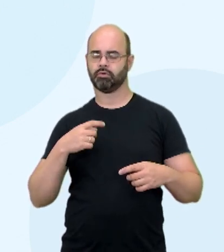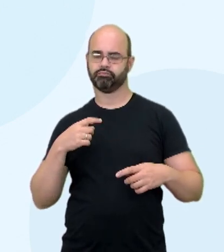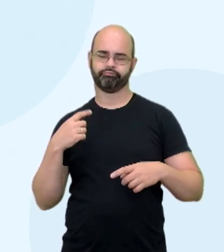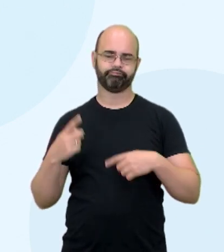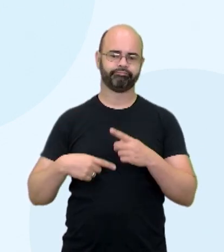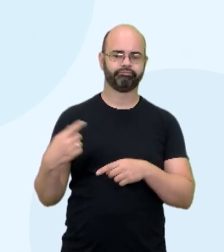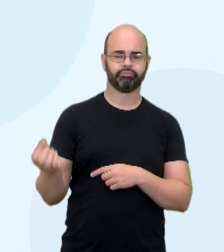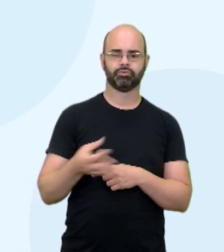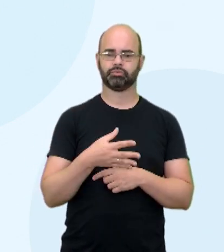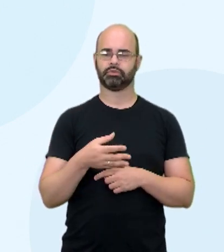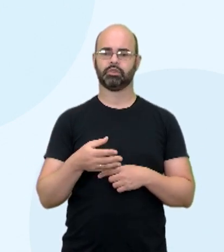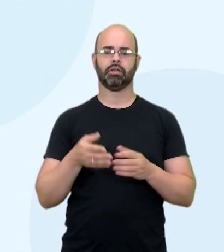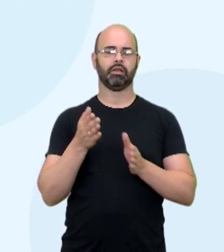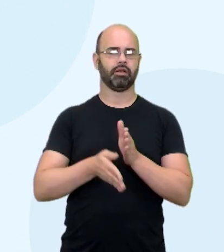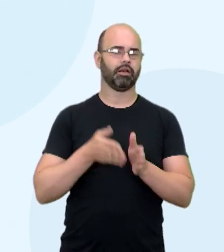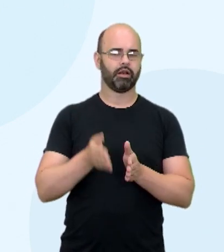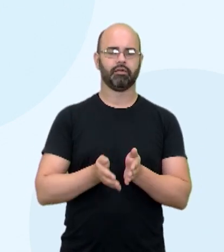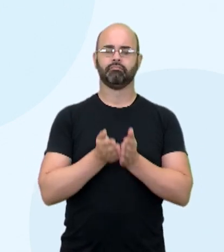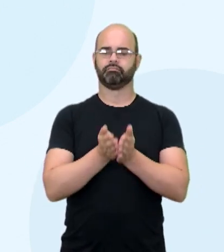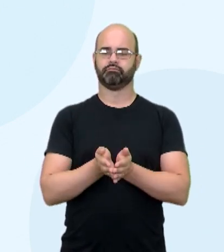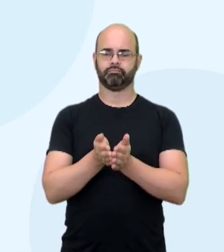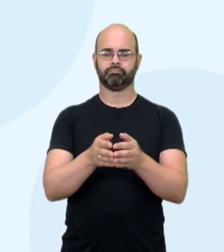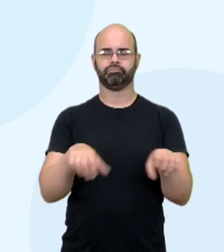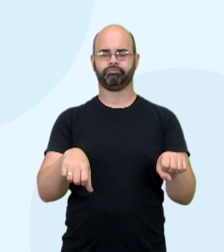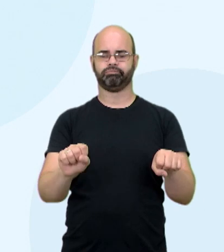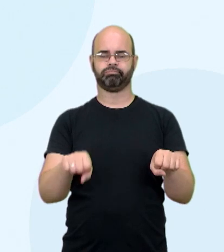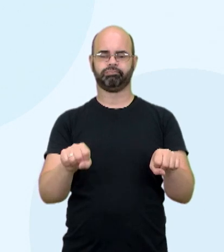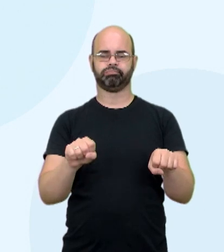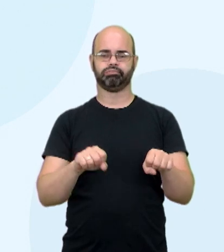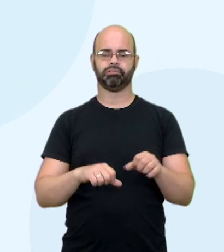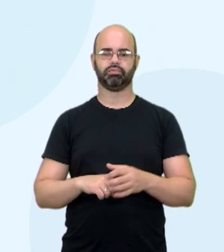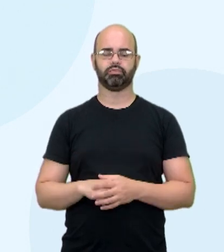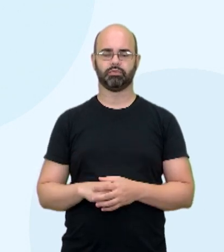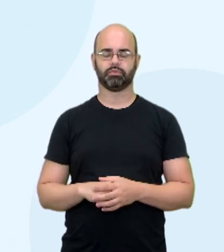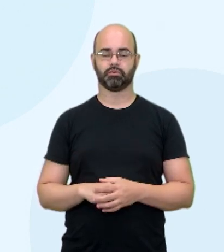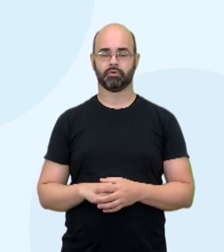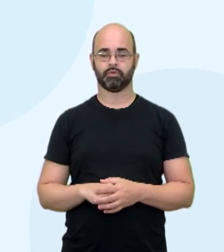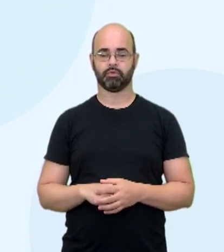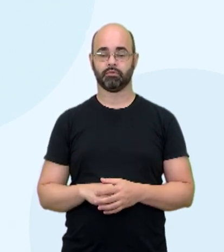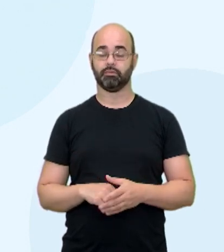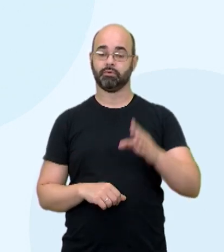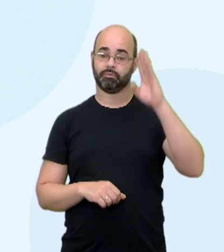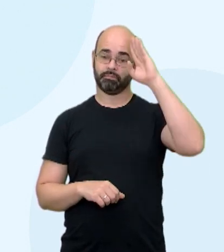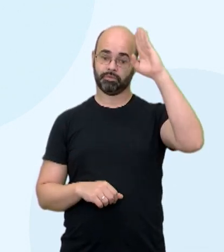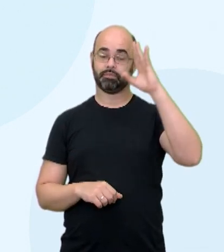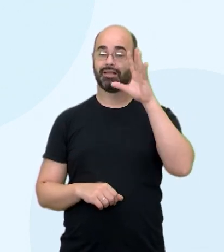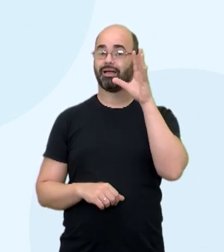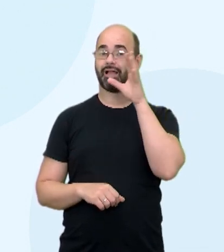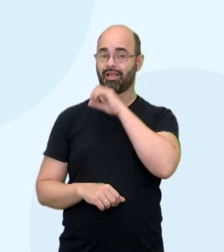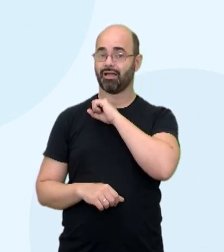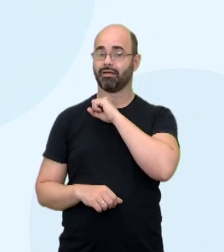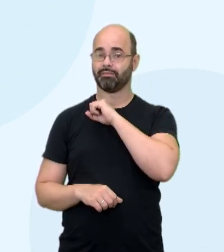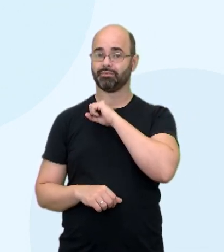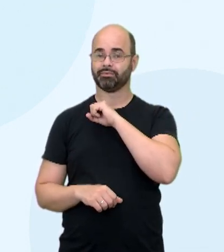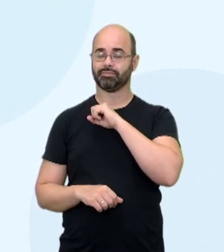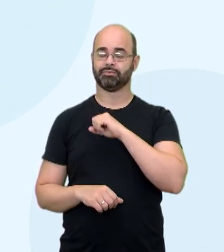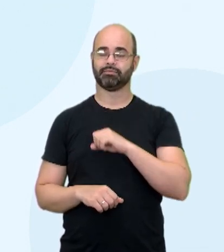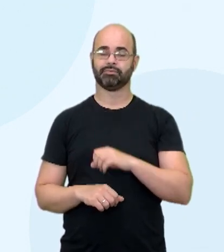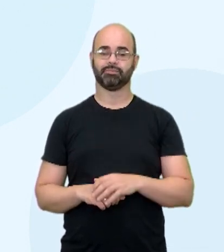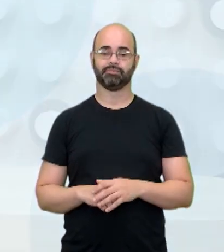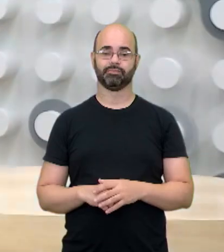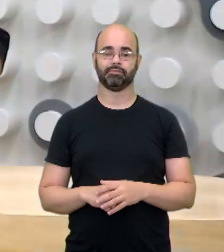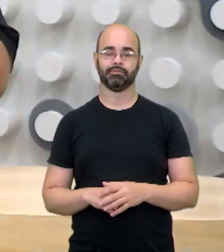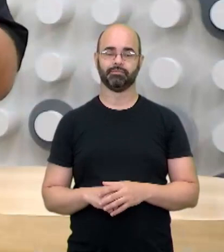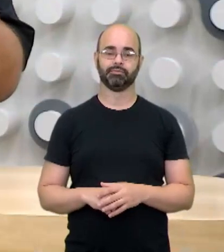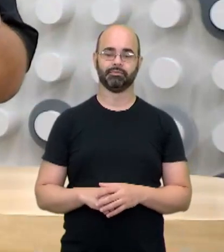motocicletas, o trem, navios aí oferecendo conforto e principalmente rapidez. Então vejam, né, essas características